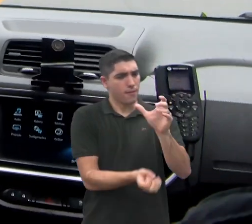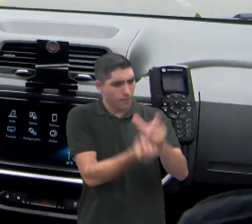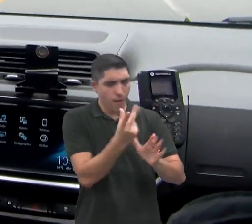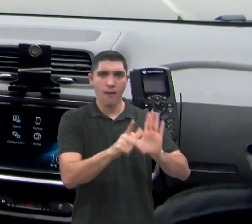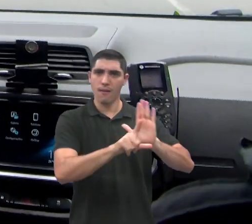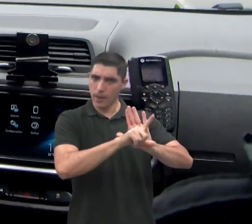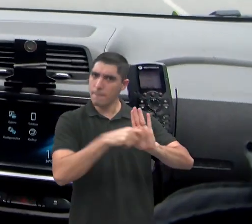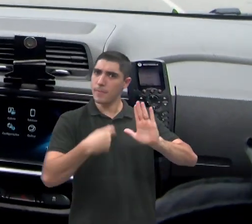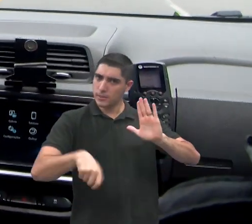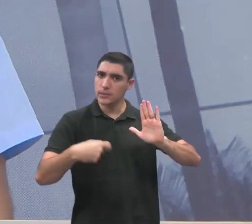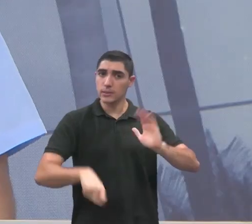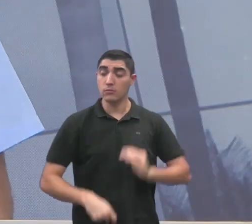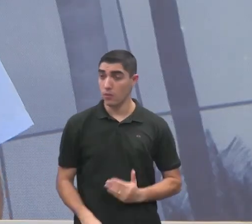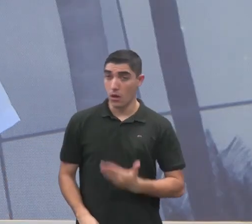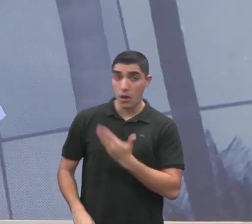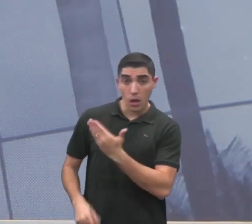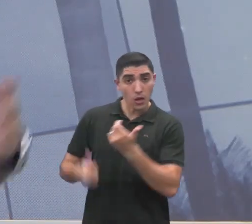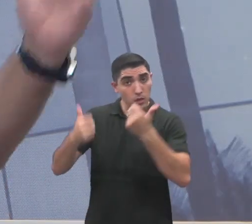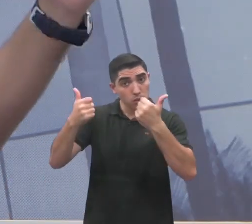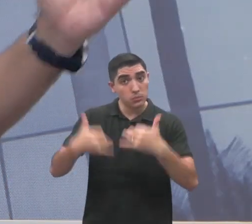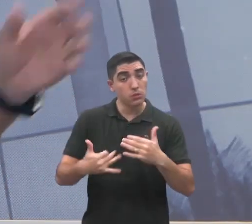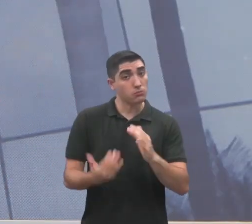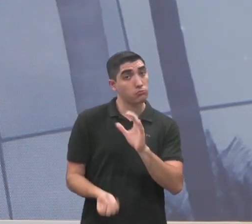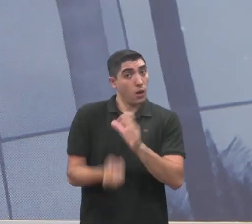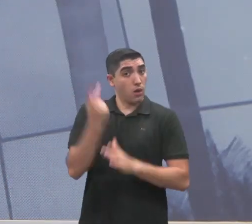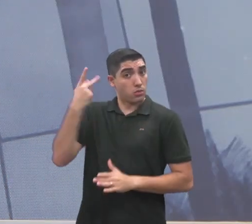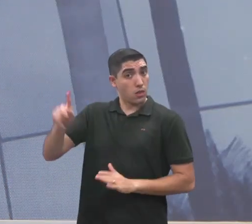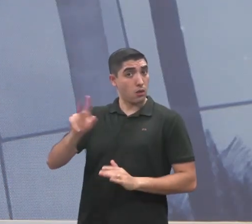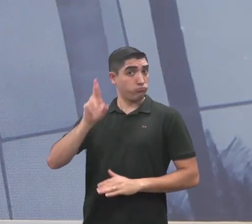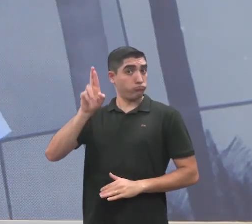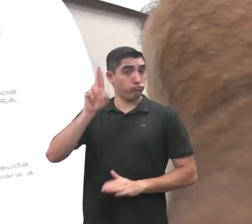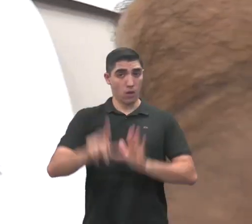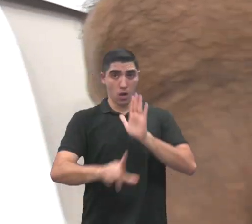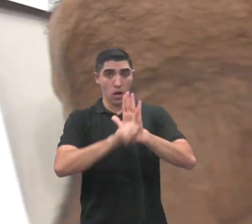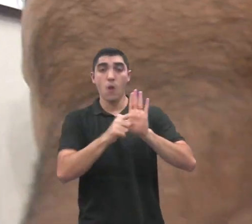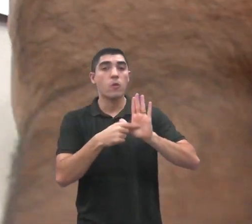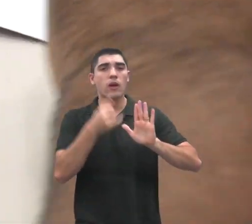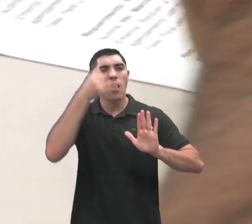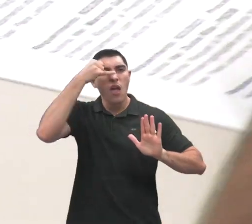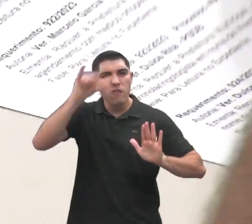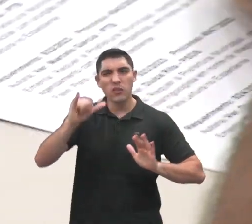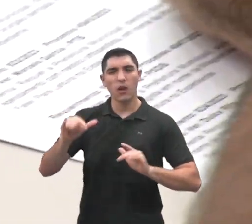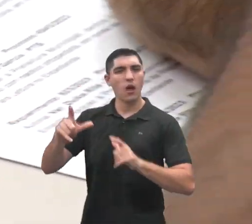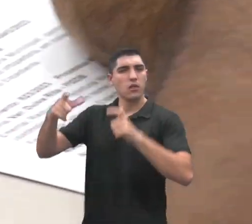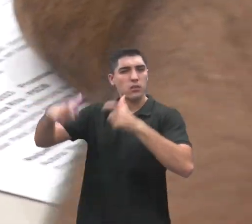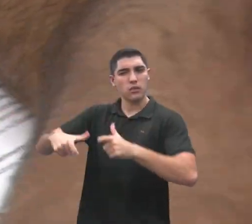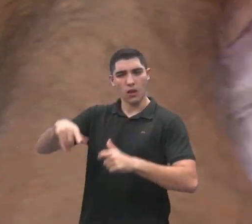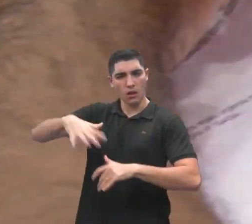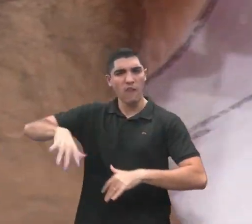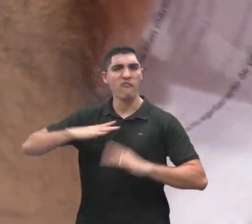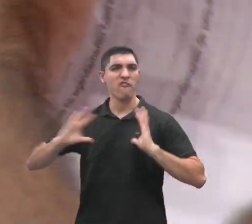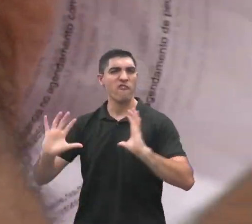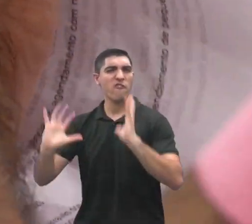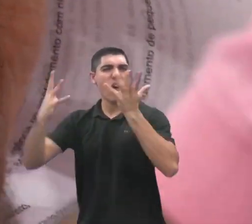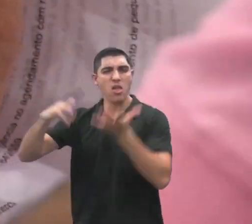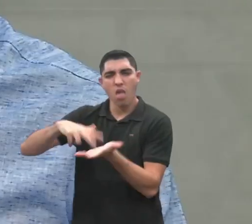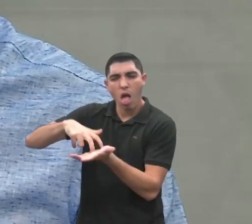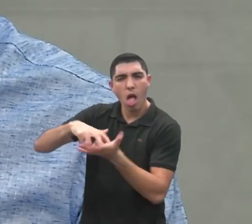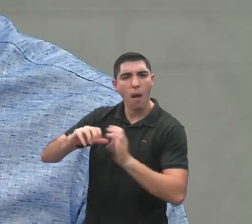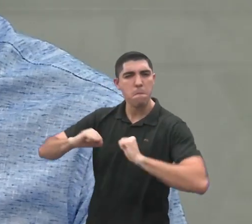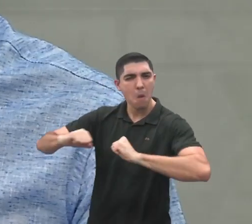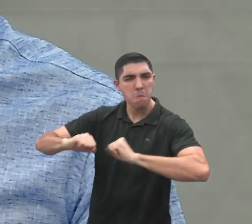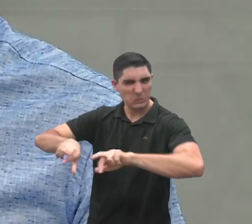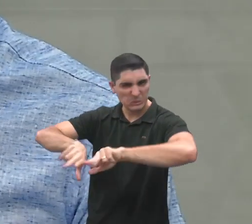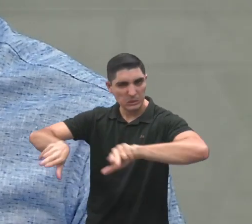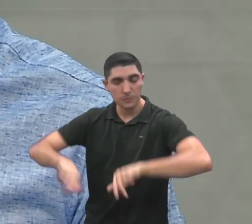propor projetos de lei. O parlamentar, inclusive, é autor de uma lei de combate aos fluxos na cidade.